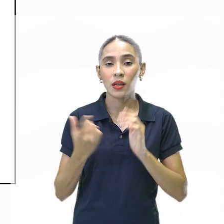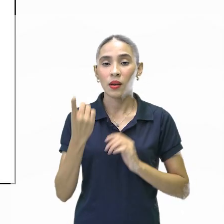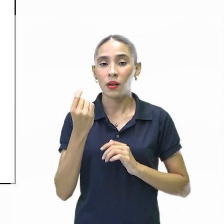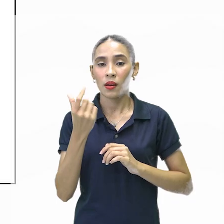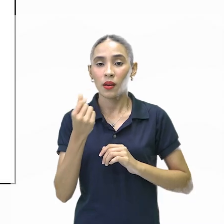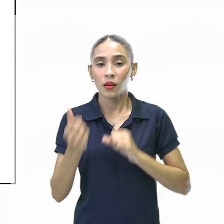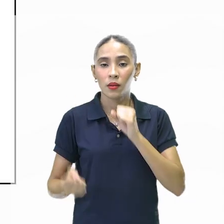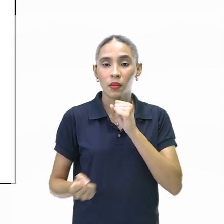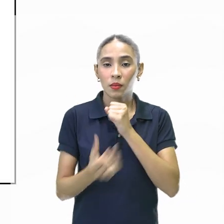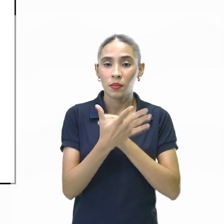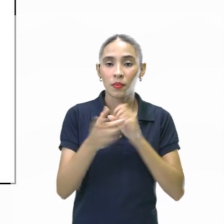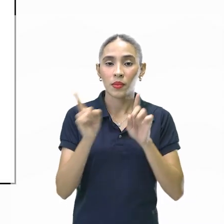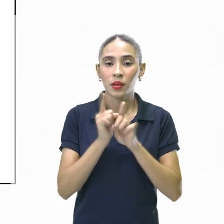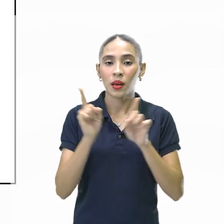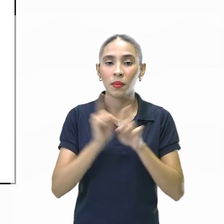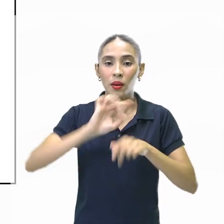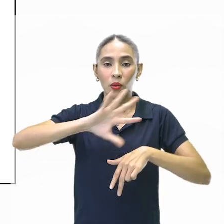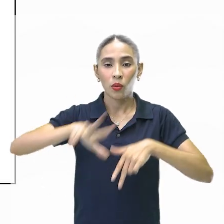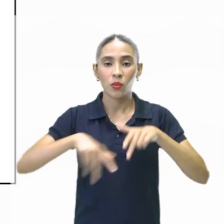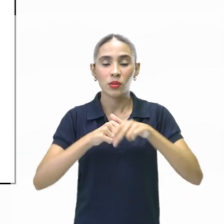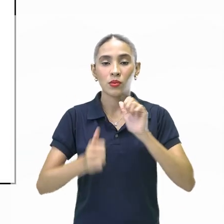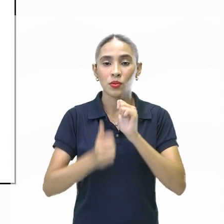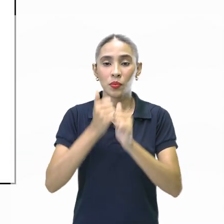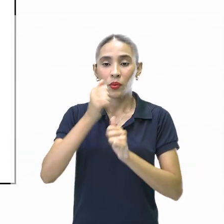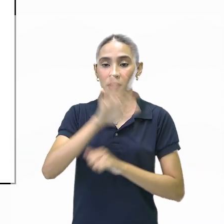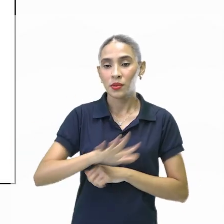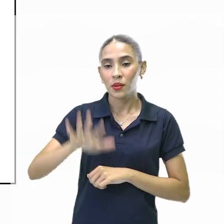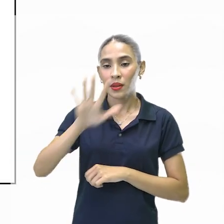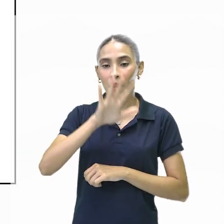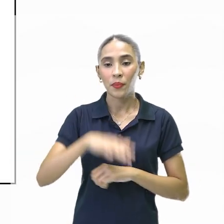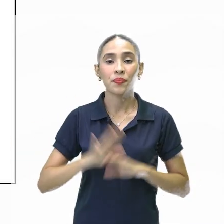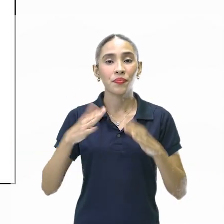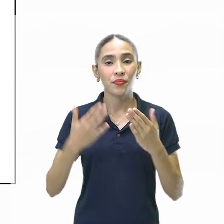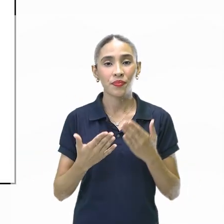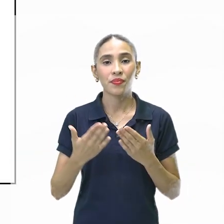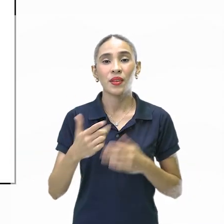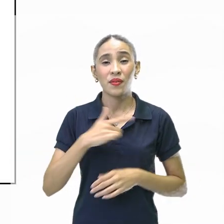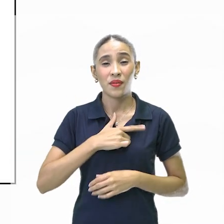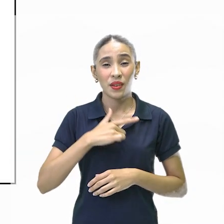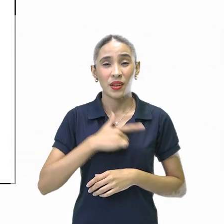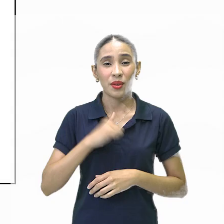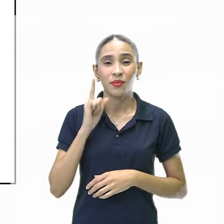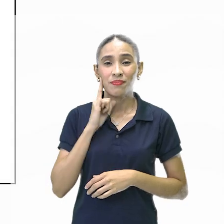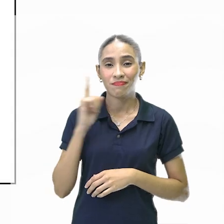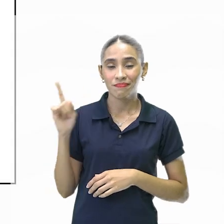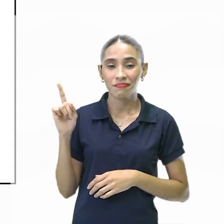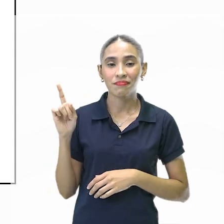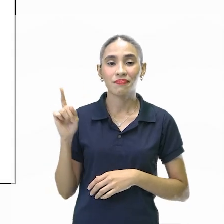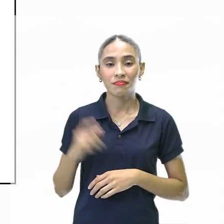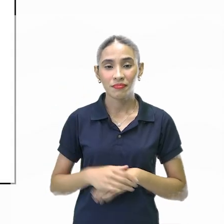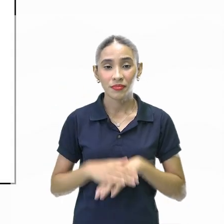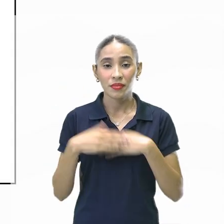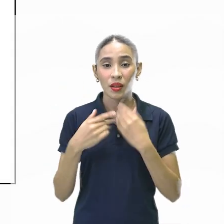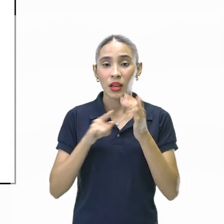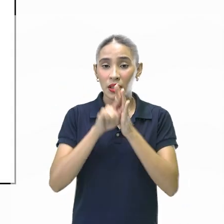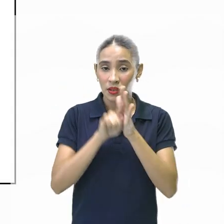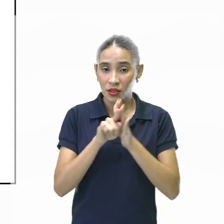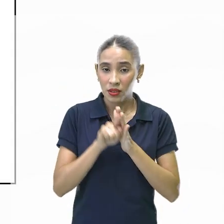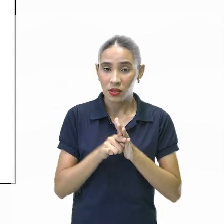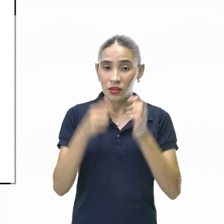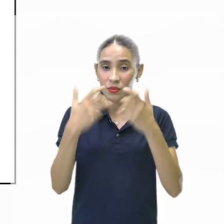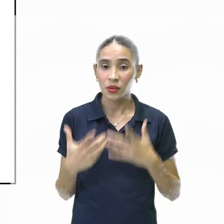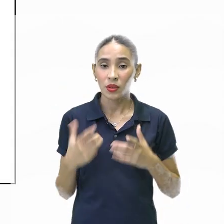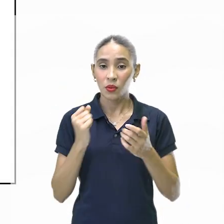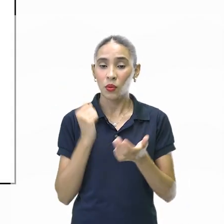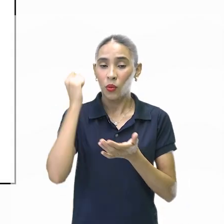expõe rede de corrupção no esporte nacional. Olha só que feio, né? Um escândalo desse. Investigações revelam compra